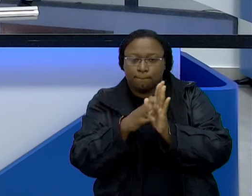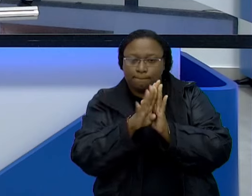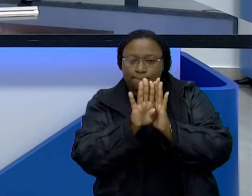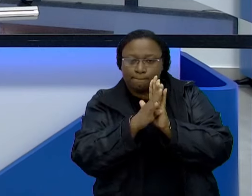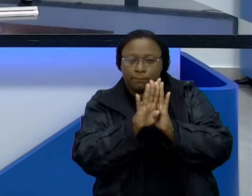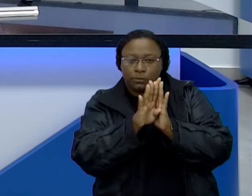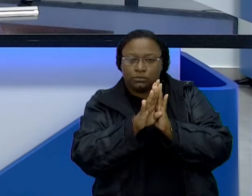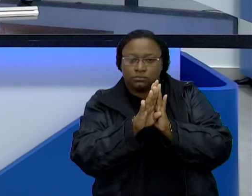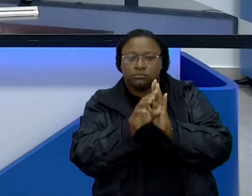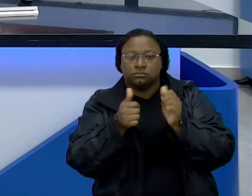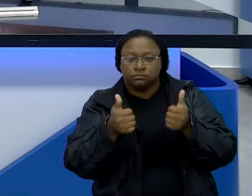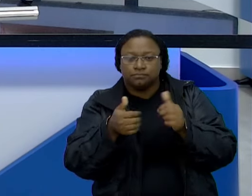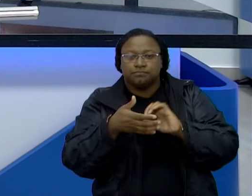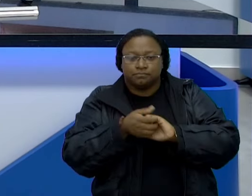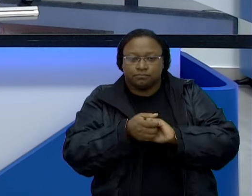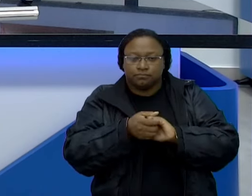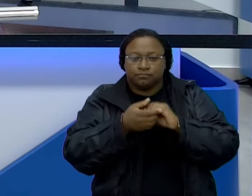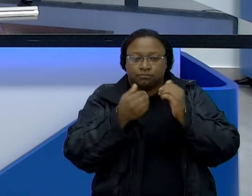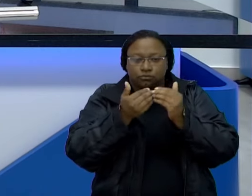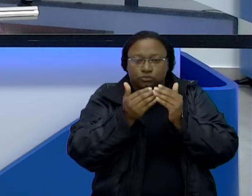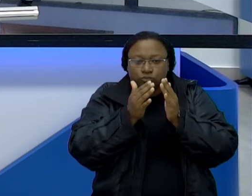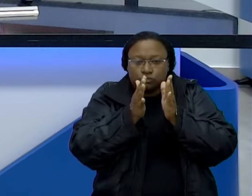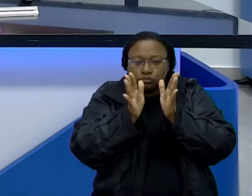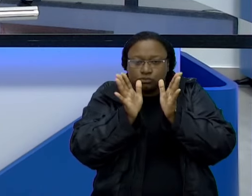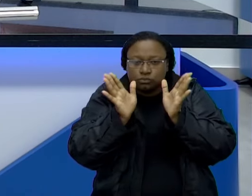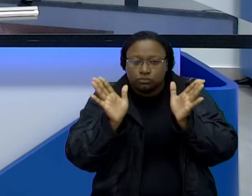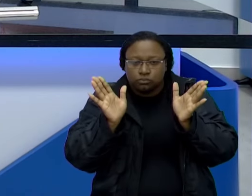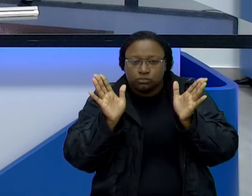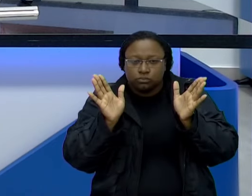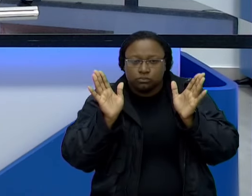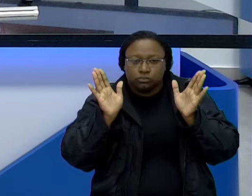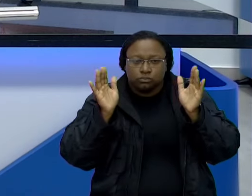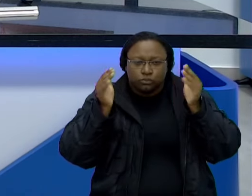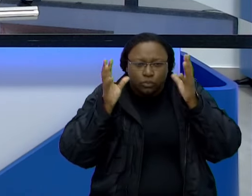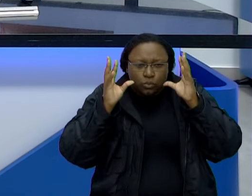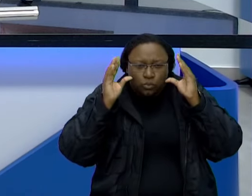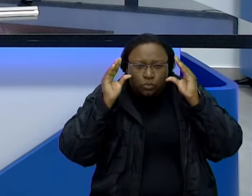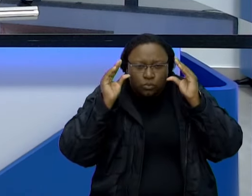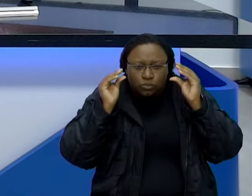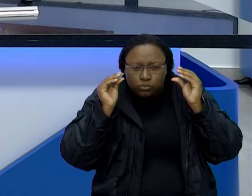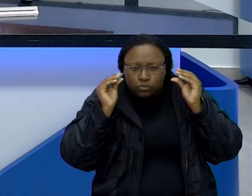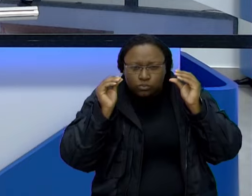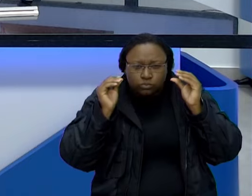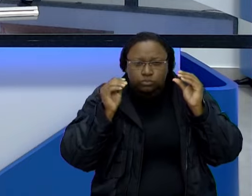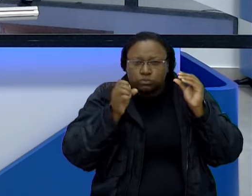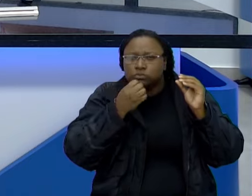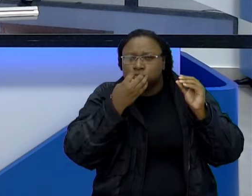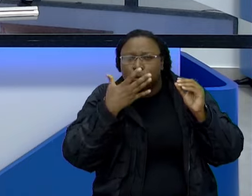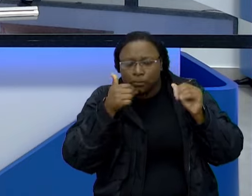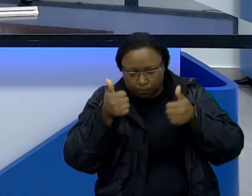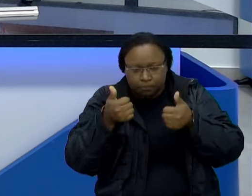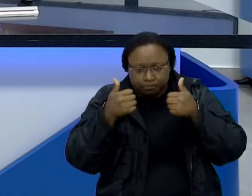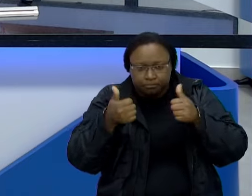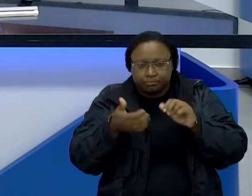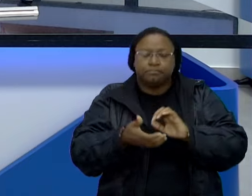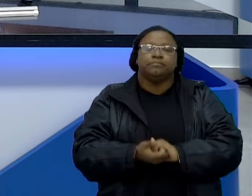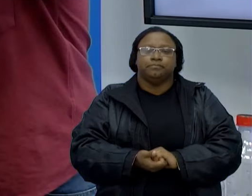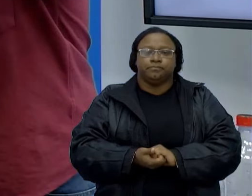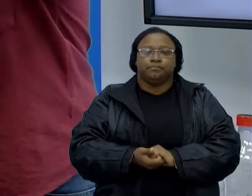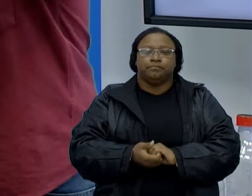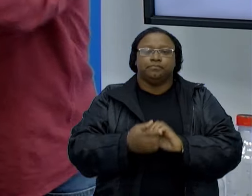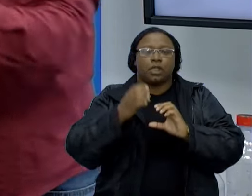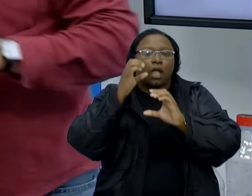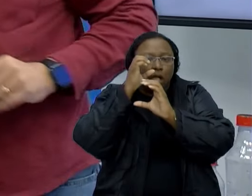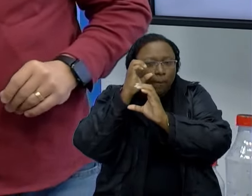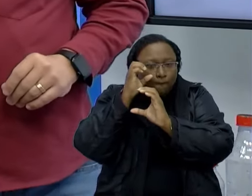aí, ó. Vou deixar um pouquinho mais escuro, né, gente? Aí, ó. Aí, não, tá legal assim, tá legal. Ó, a câmera vai